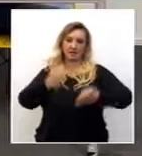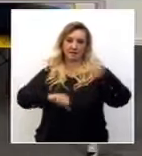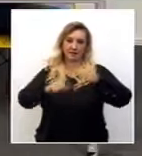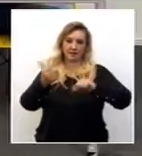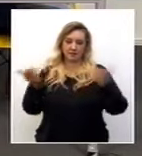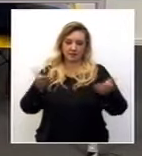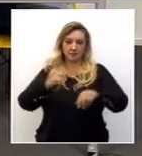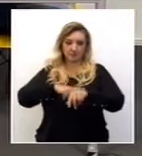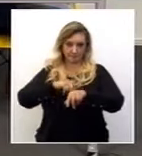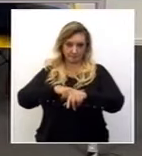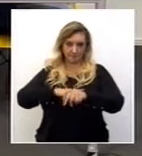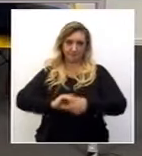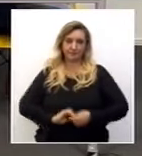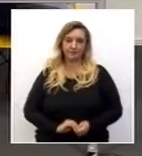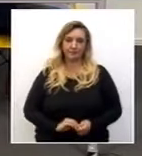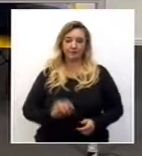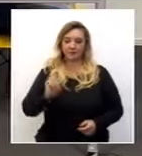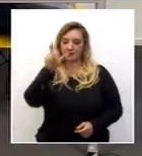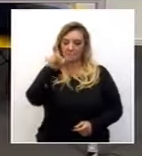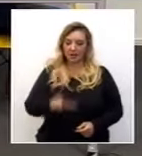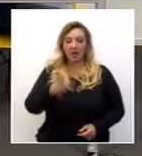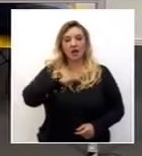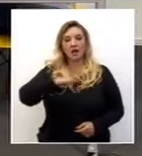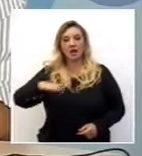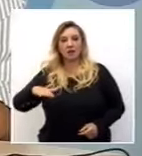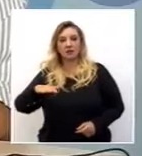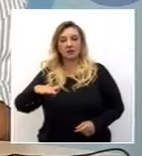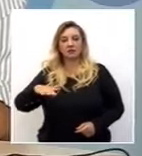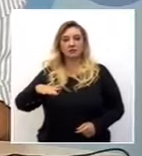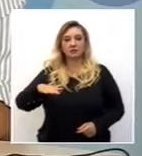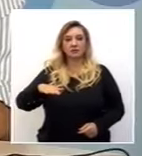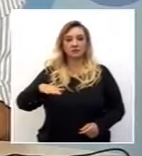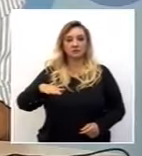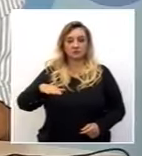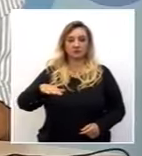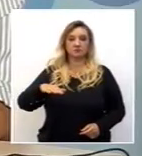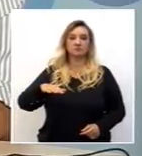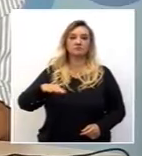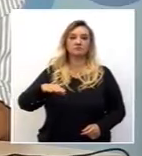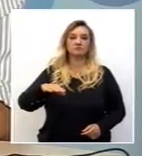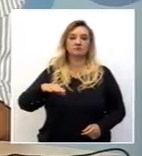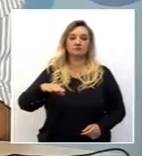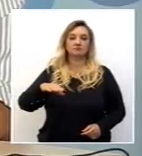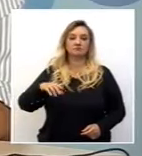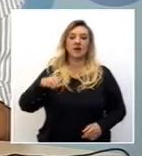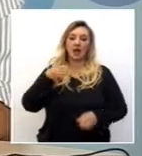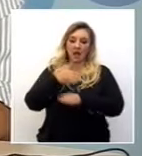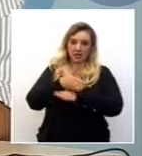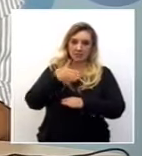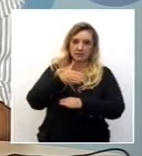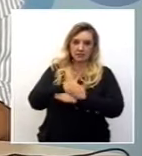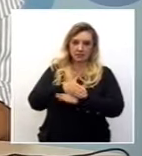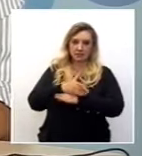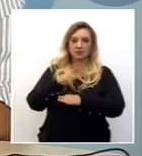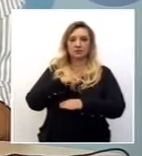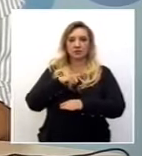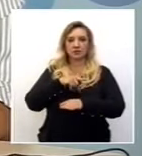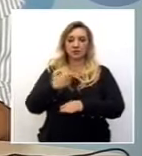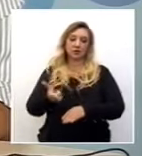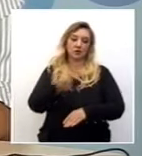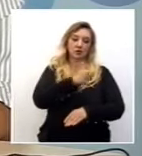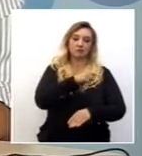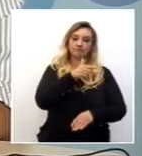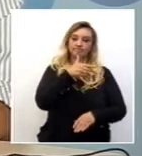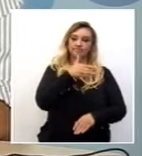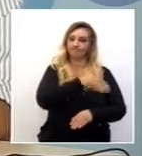é o quê? Aqueles alunos, primeiramente, avaliar os alunos que têm acesso e os alunos que não